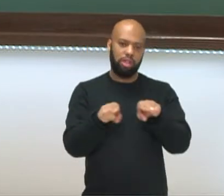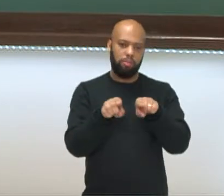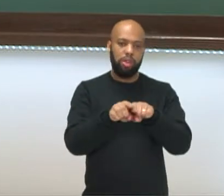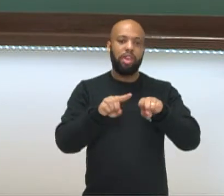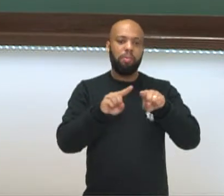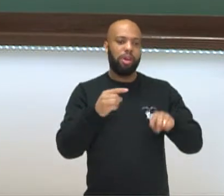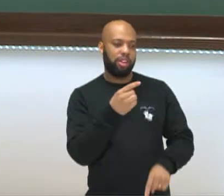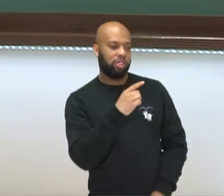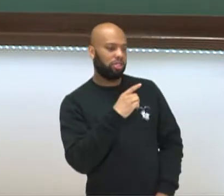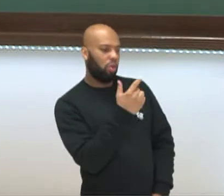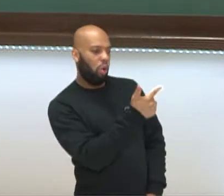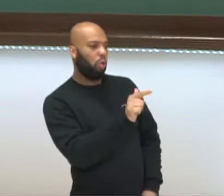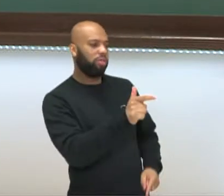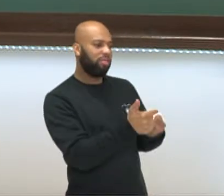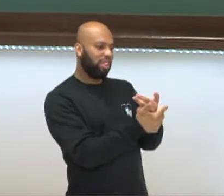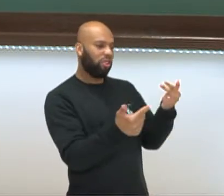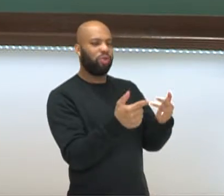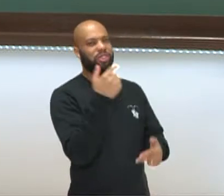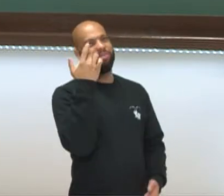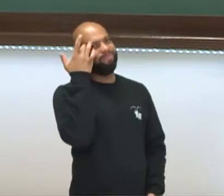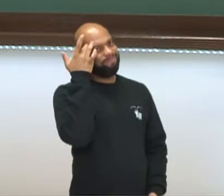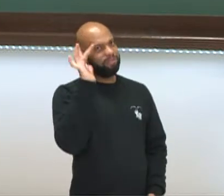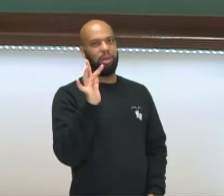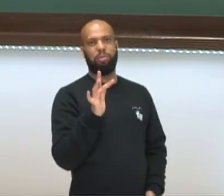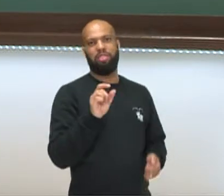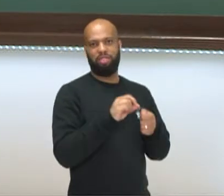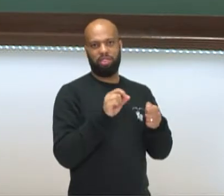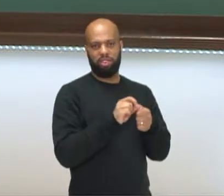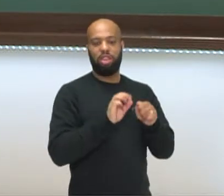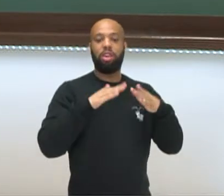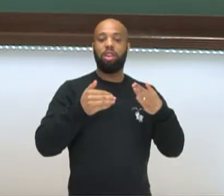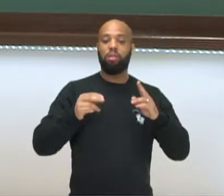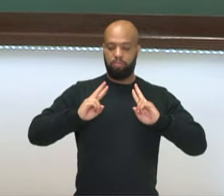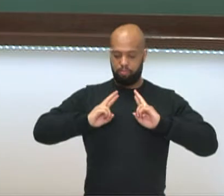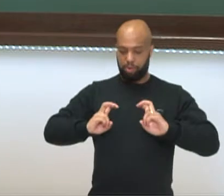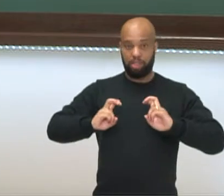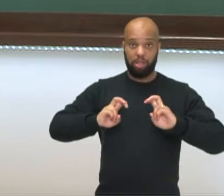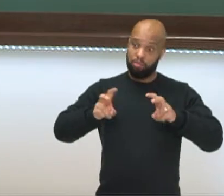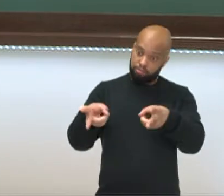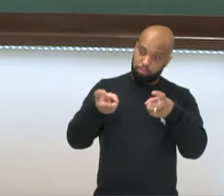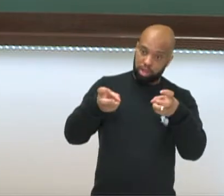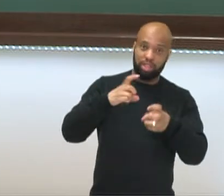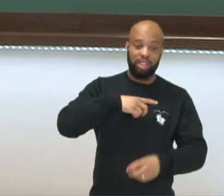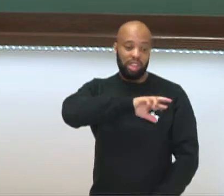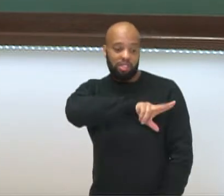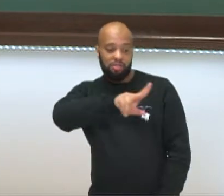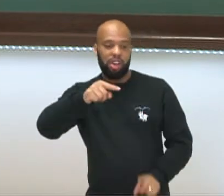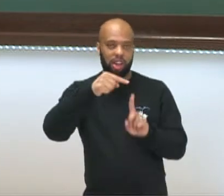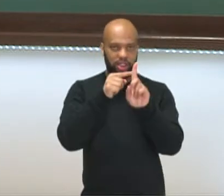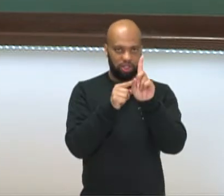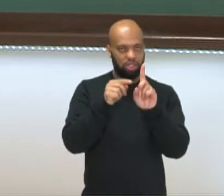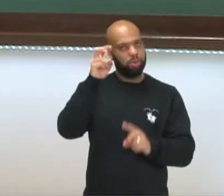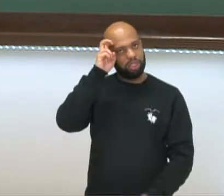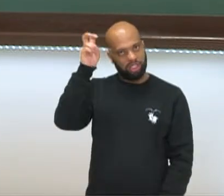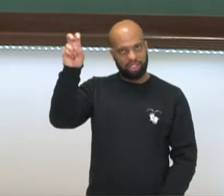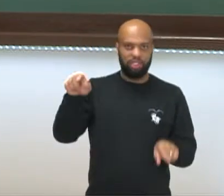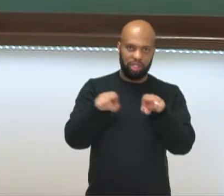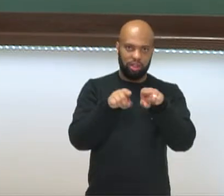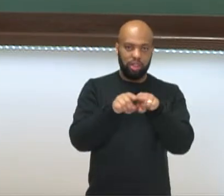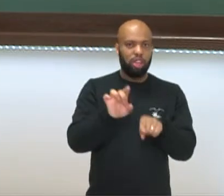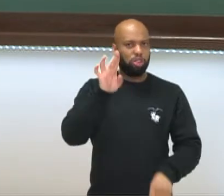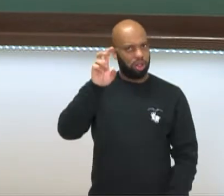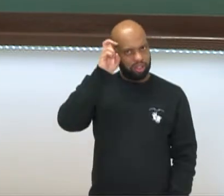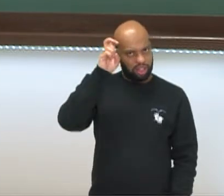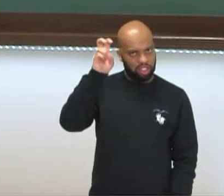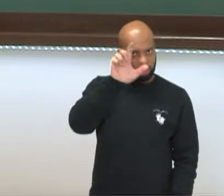aptidão para outras coisas. O que ele percebeu, então? Que existem vários tipos de inteligência, que não só a